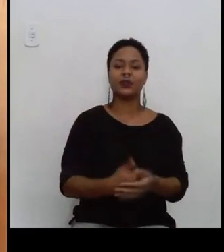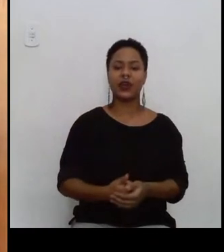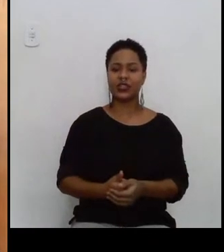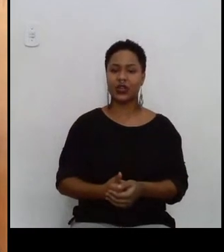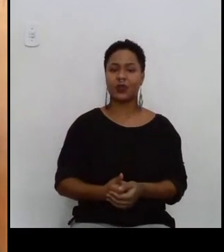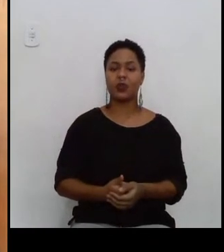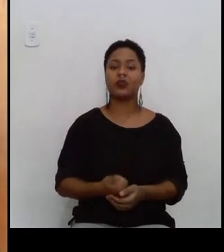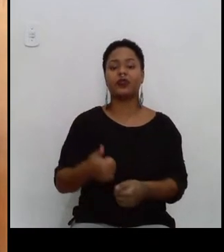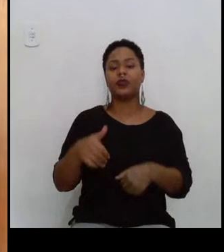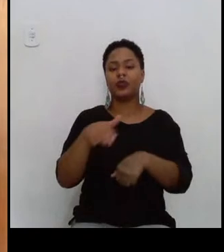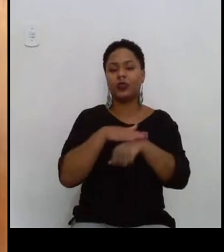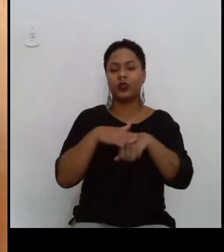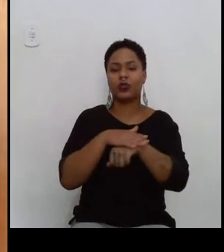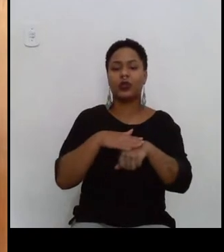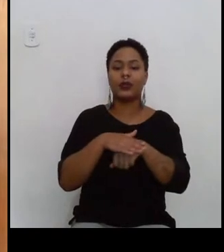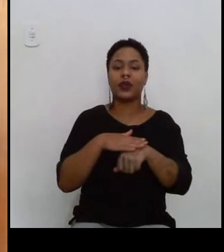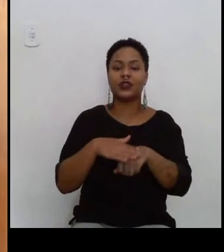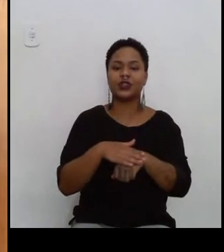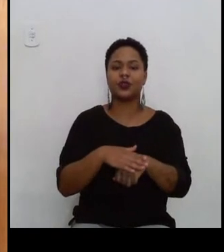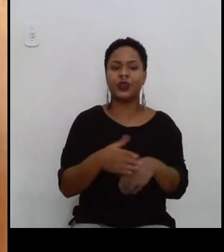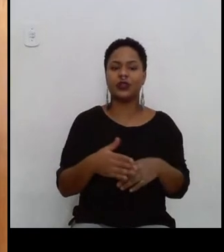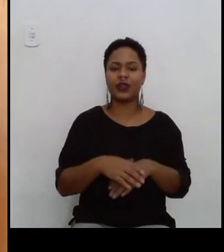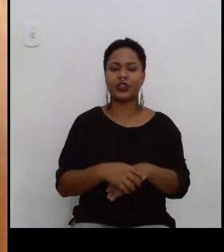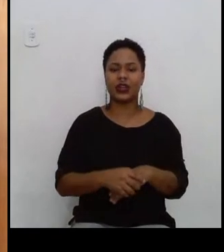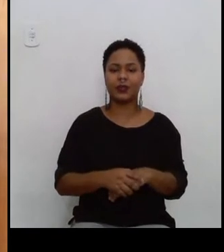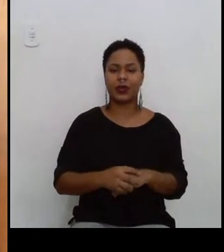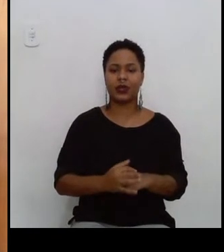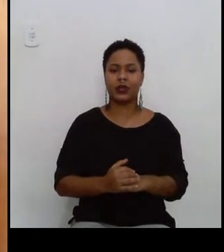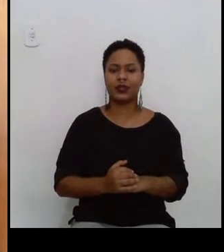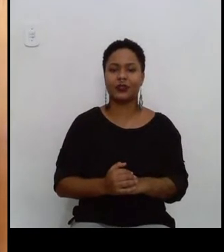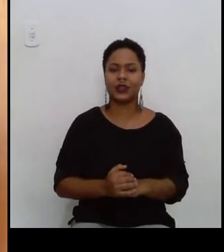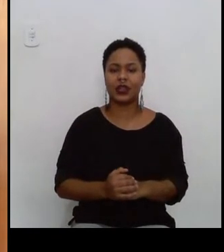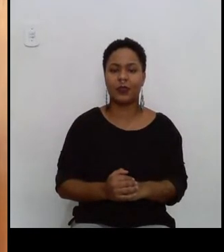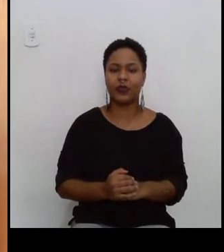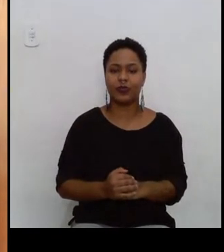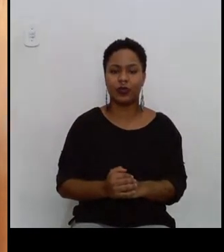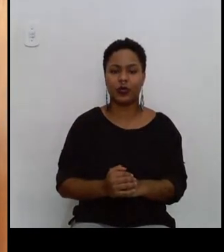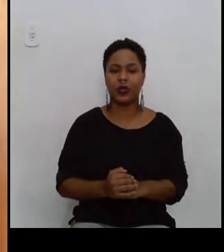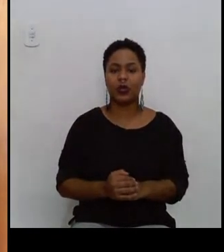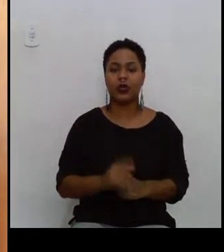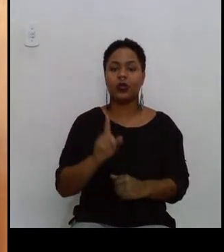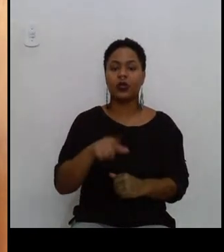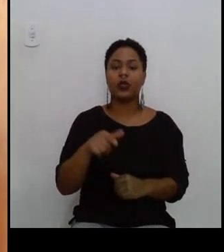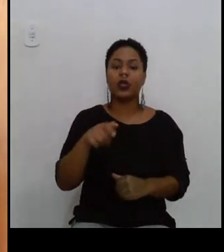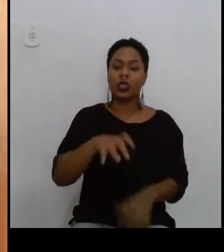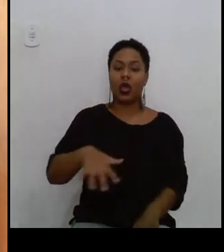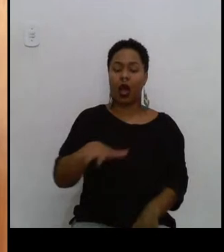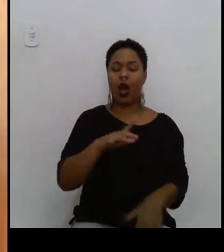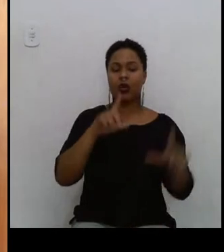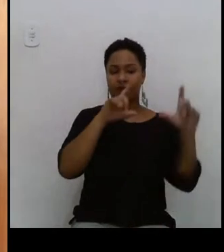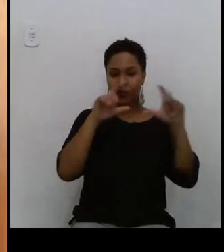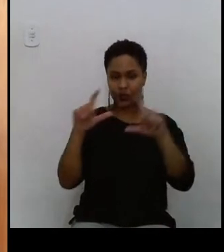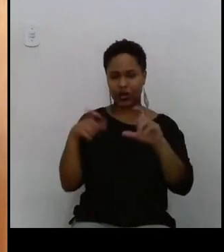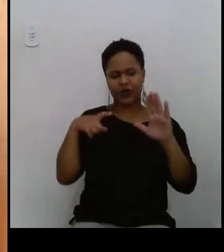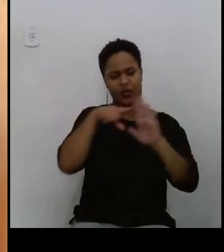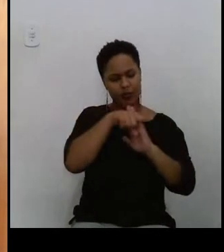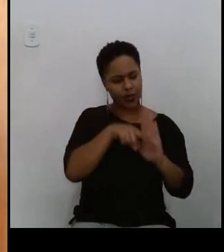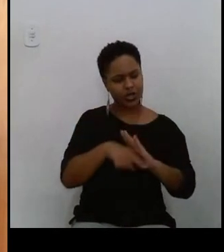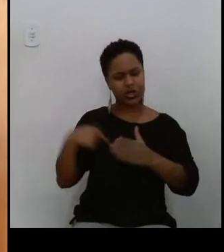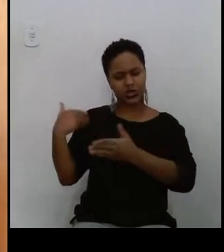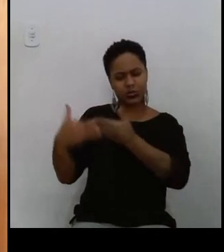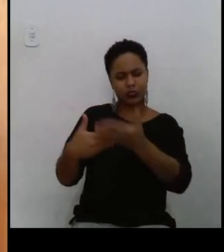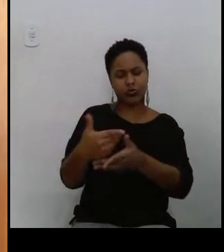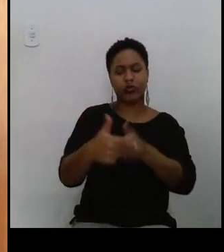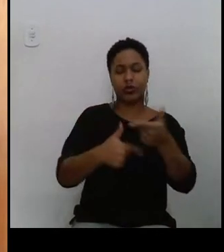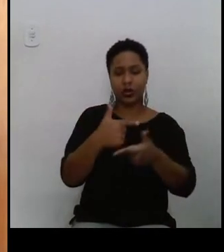oral e glória EA resolveu principais momentos da vogal a cantora a fotografia no normativo e interacionismo